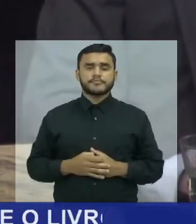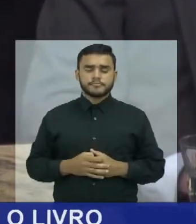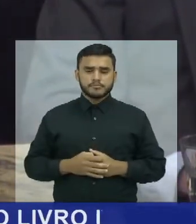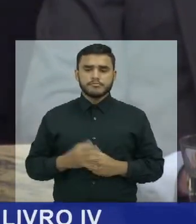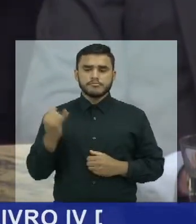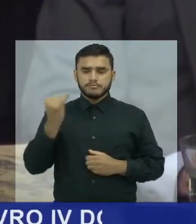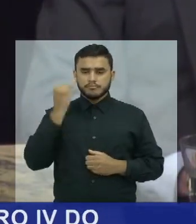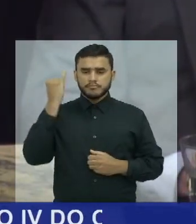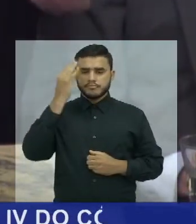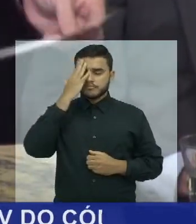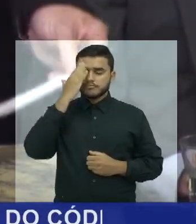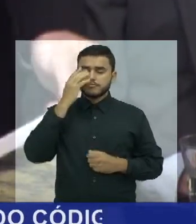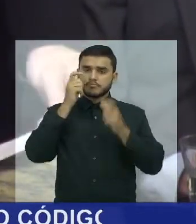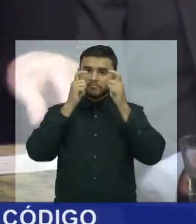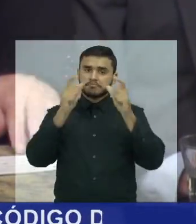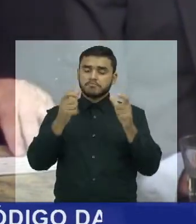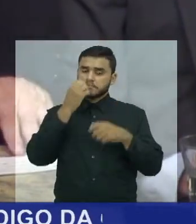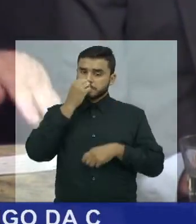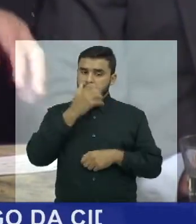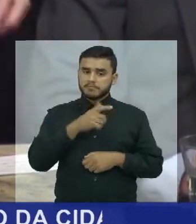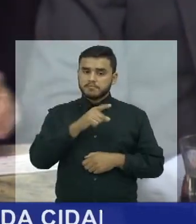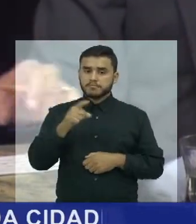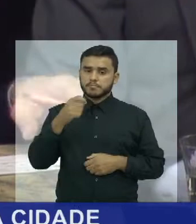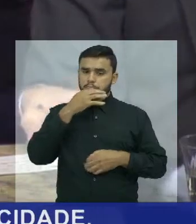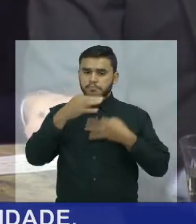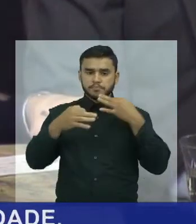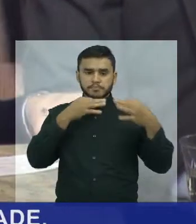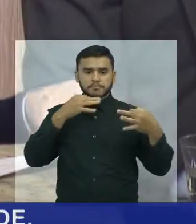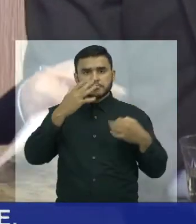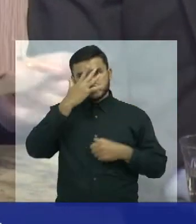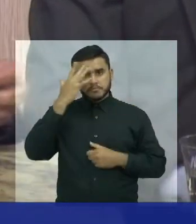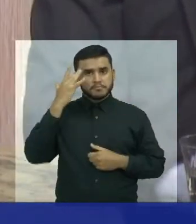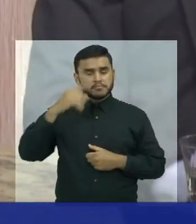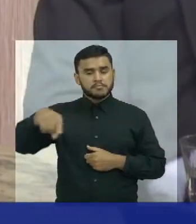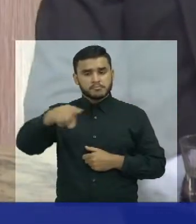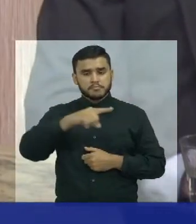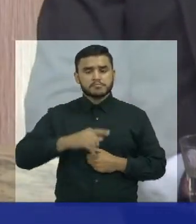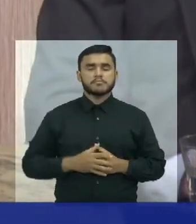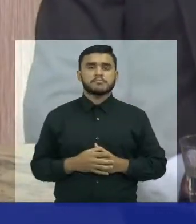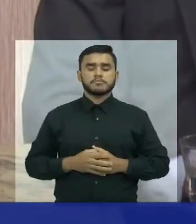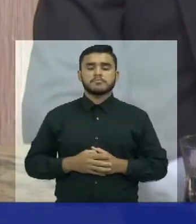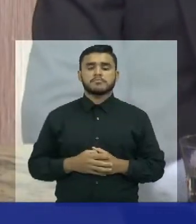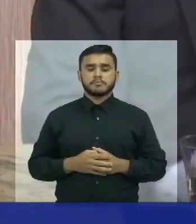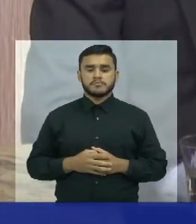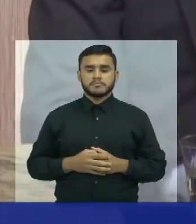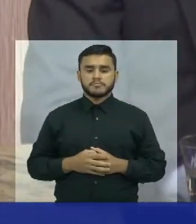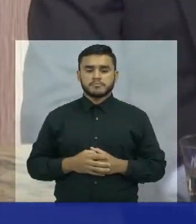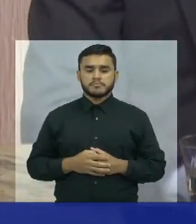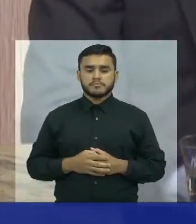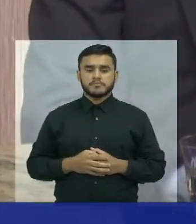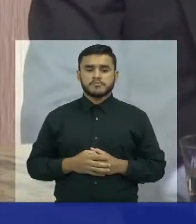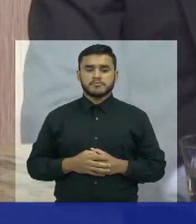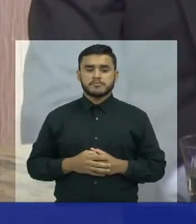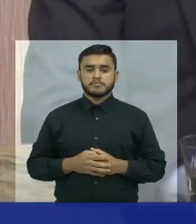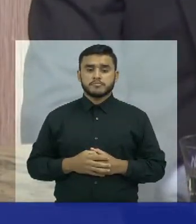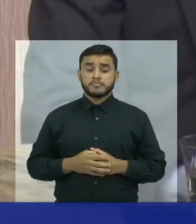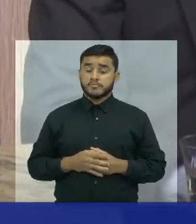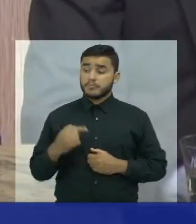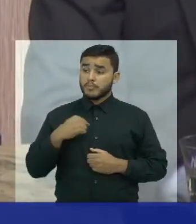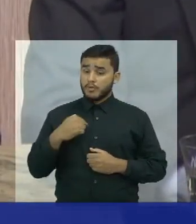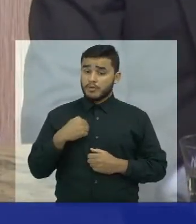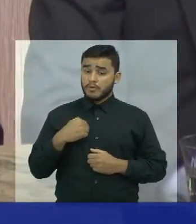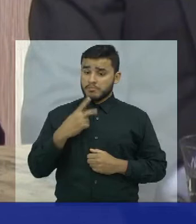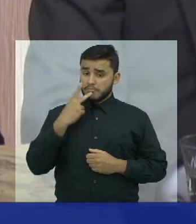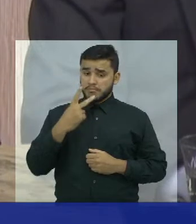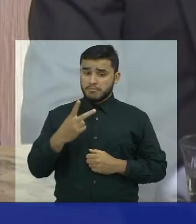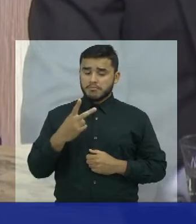registrar, inclusive, o seu interesse de ouvir a manifestação das pessoas. Eu preciso aqui também, por dever de justiça,